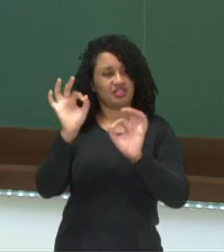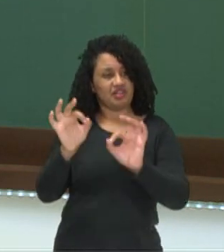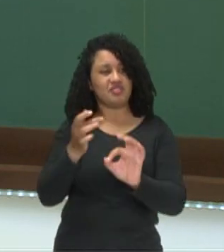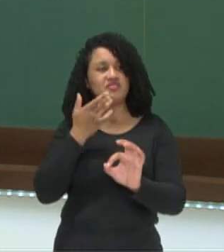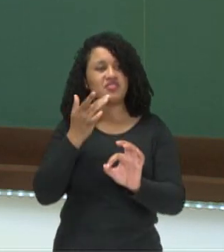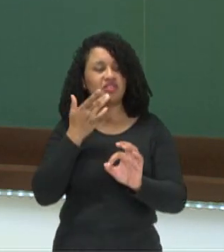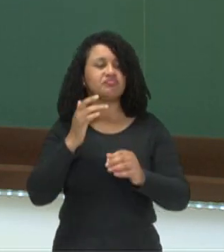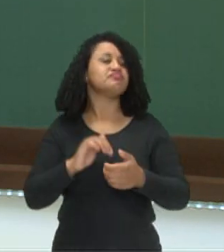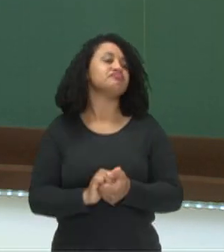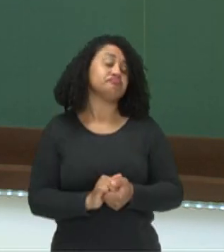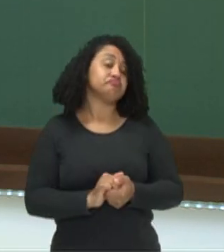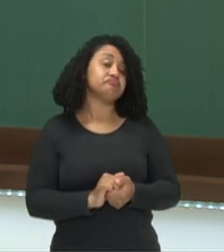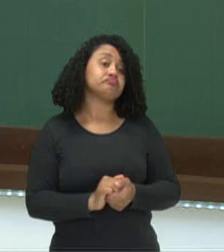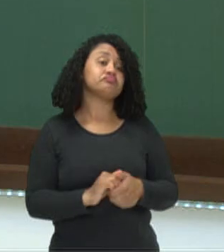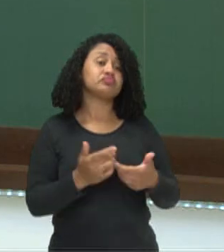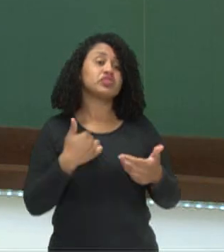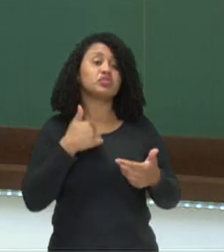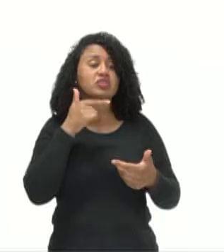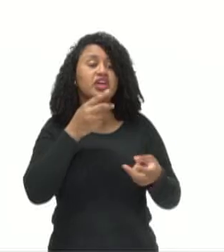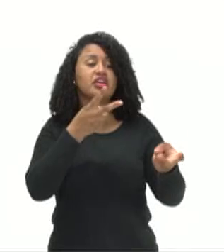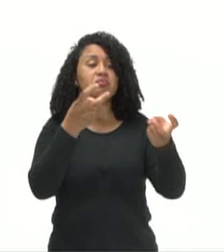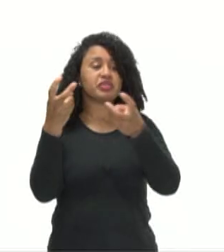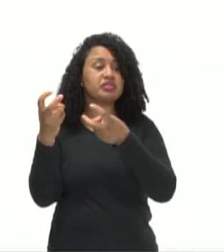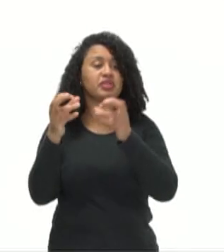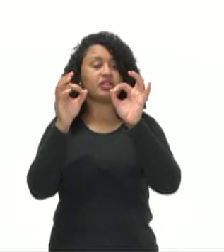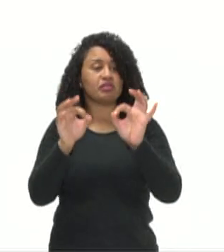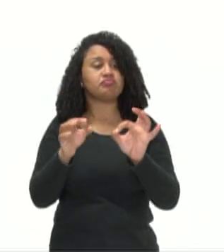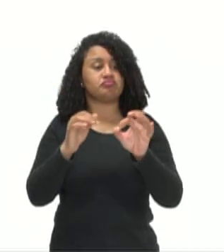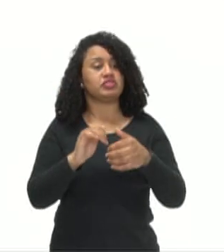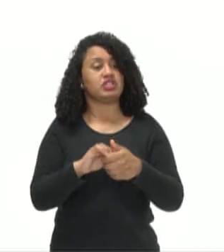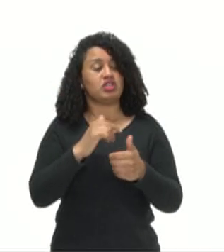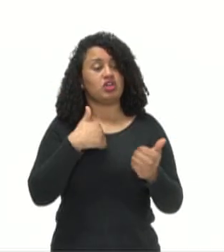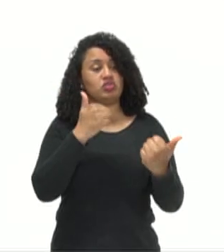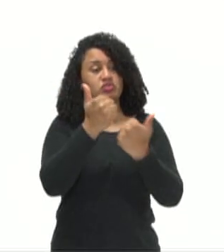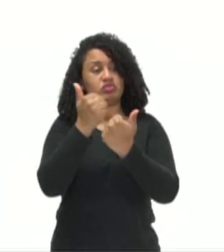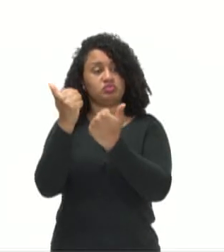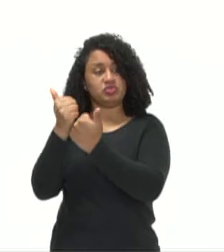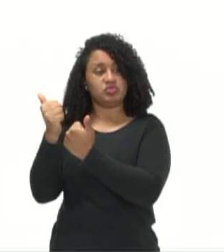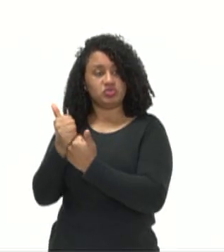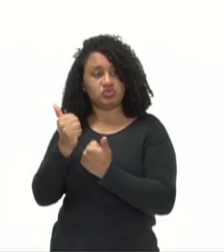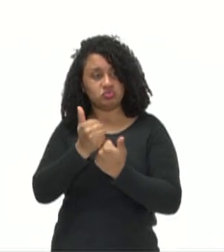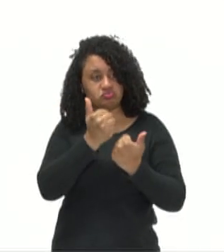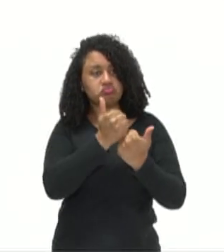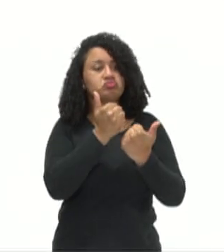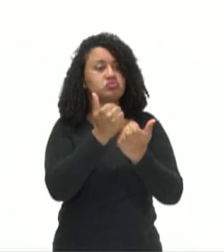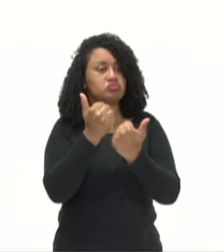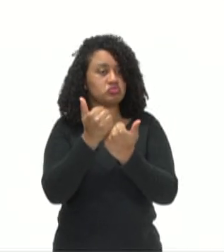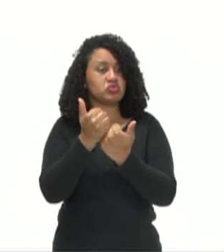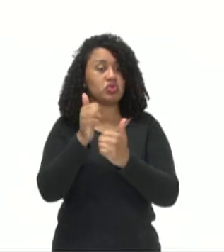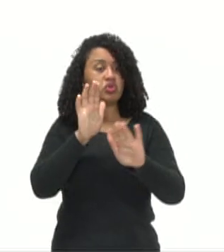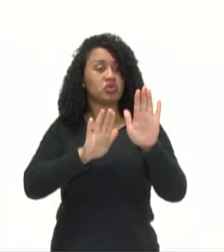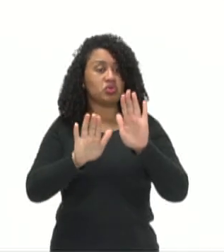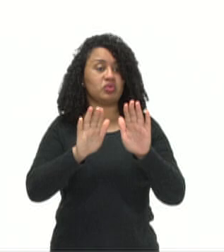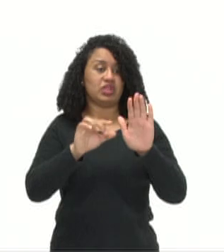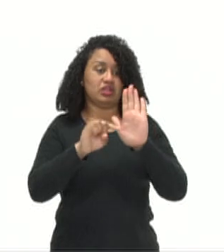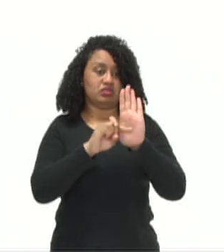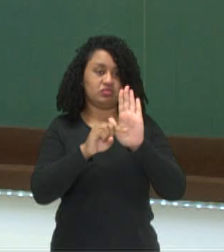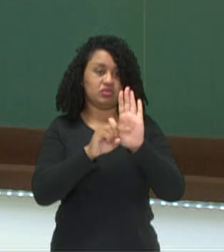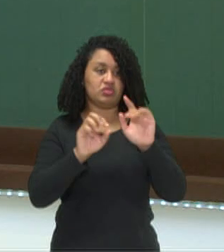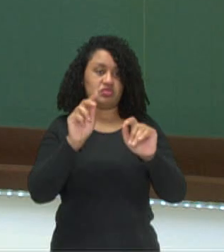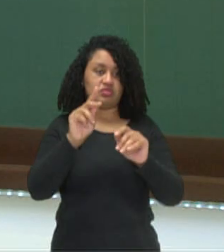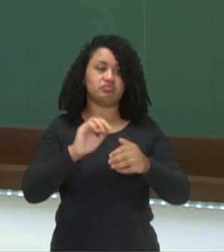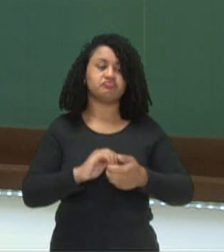Então, as raízes são menos 2 e 3 e você pode verificar, ó. Você coloca o menos 2 no lugar do x. Cuidado com o sinal negativo, tá